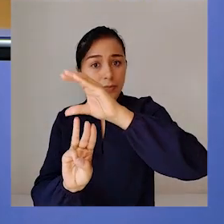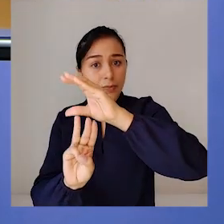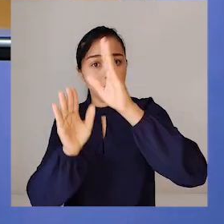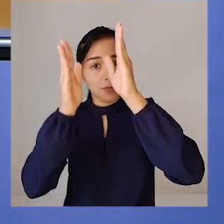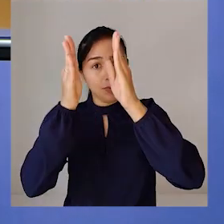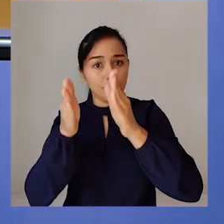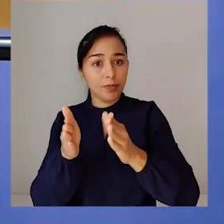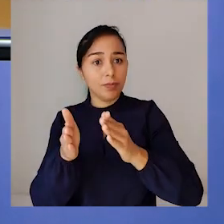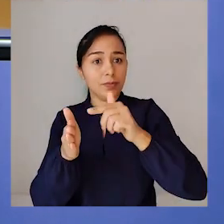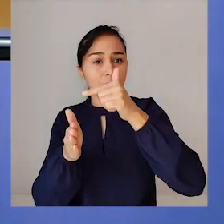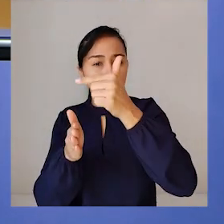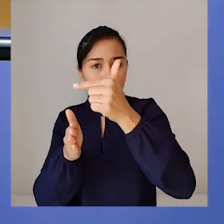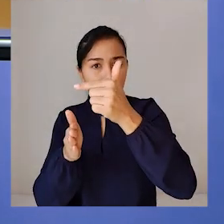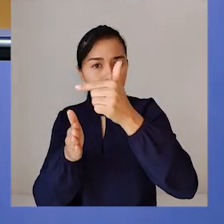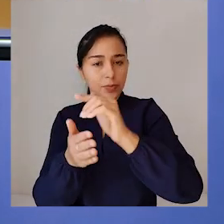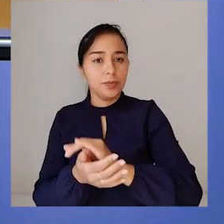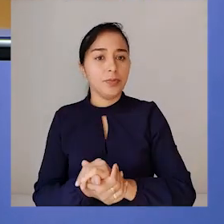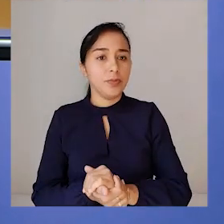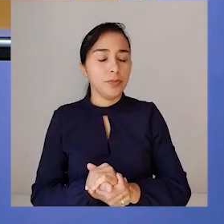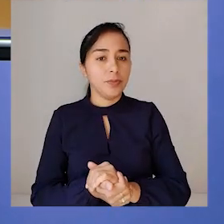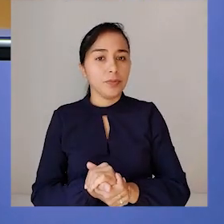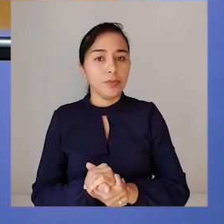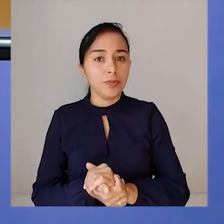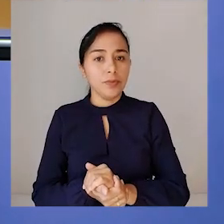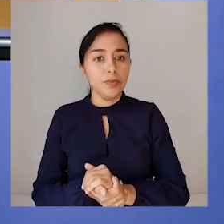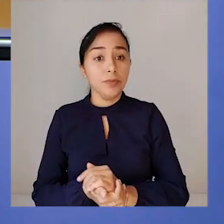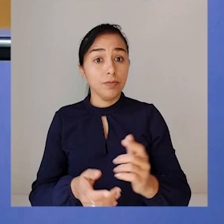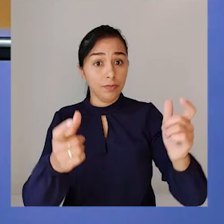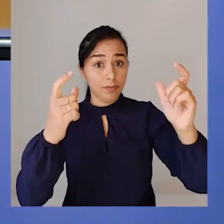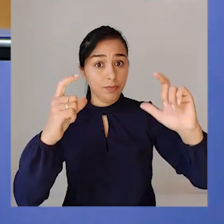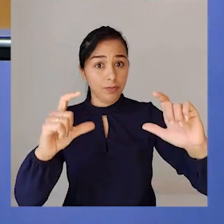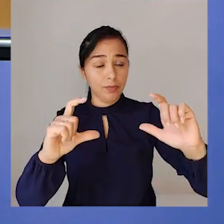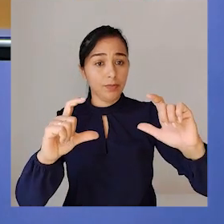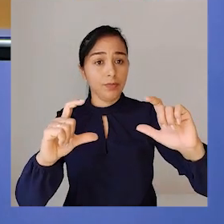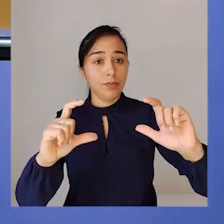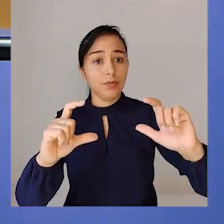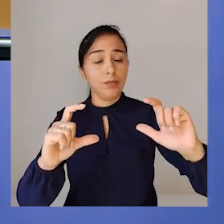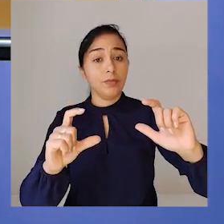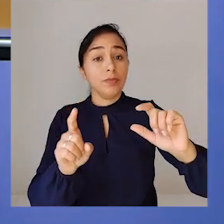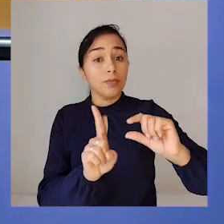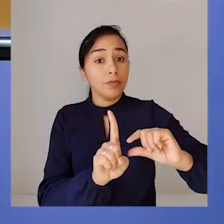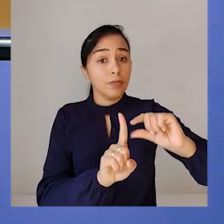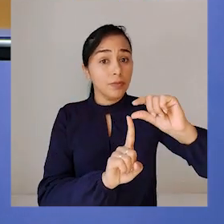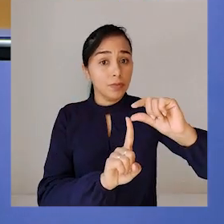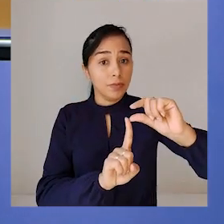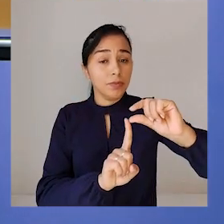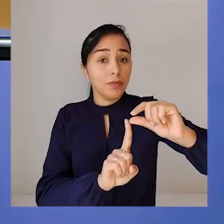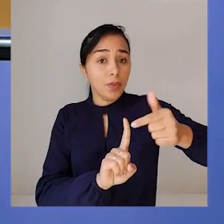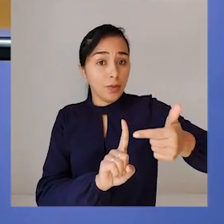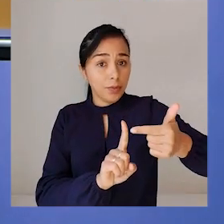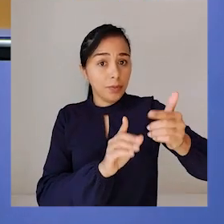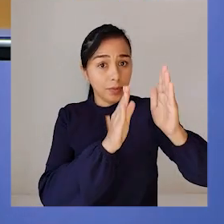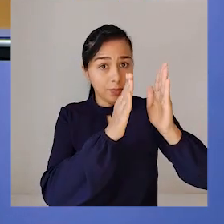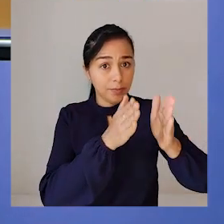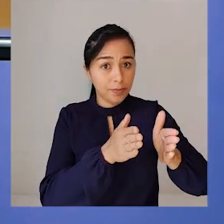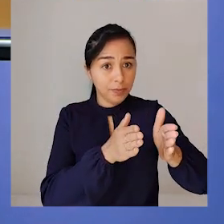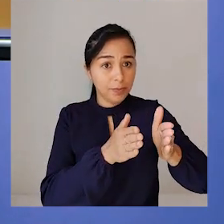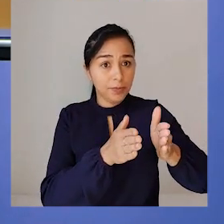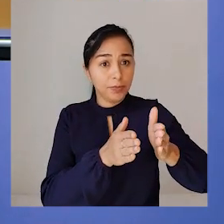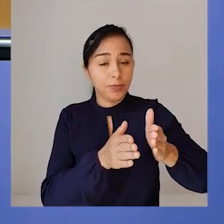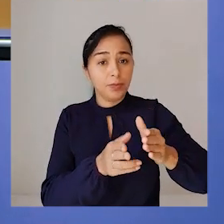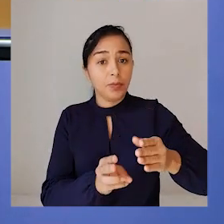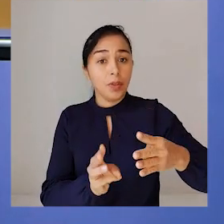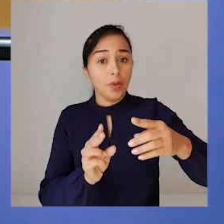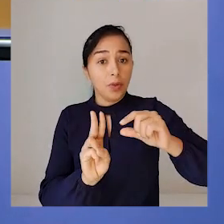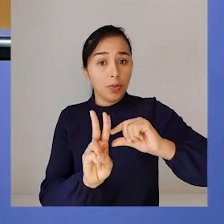o 342, nós vamos colocar o 2 na unidade, o 4 na